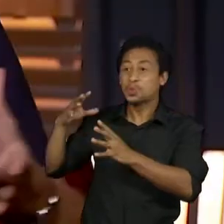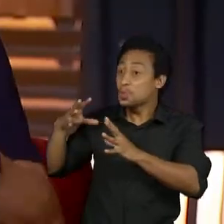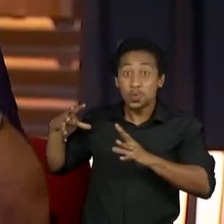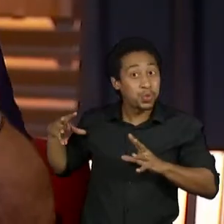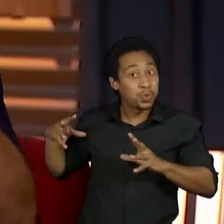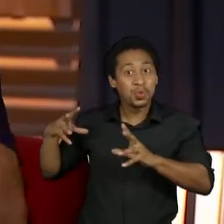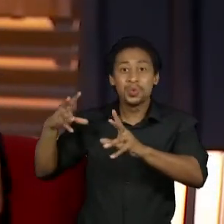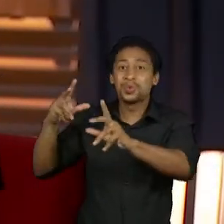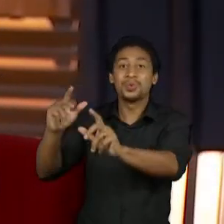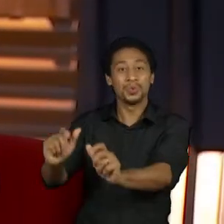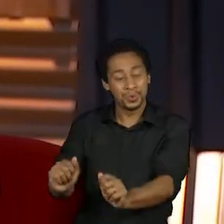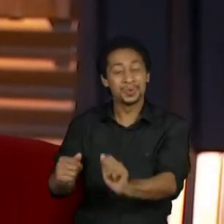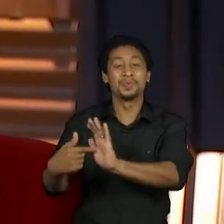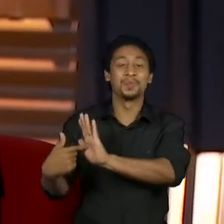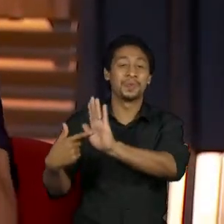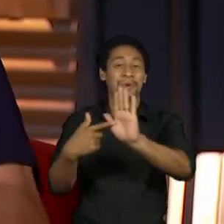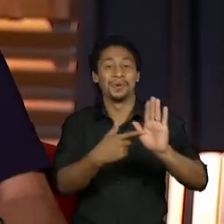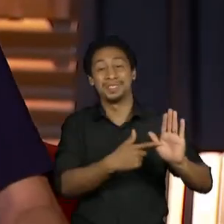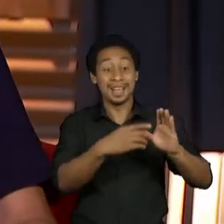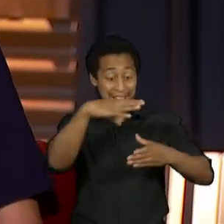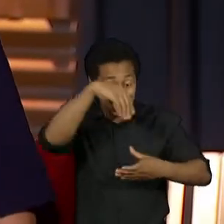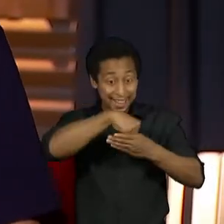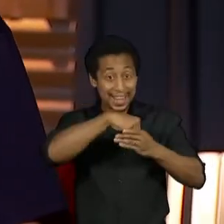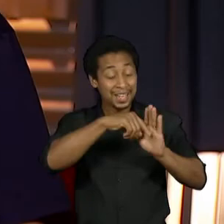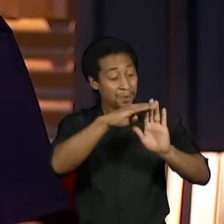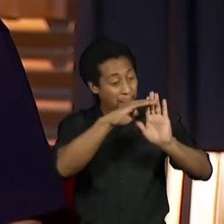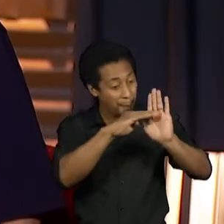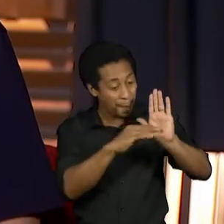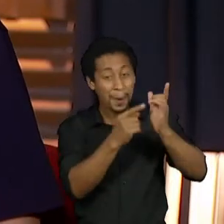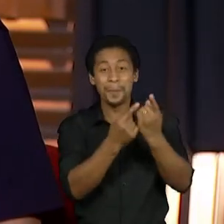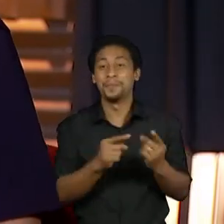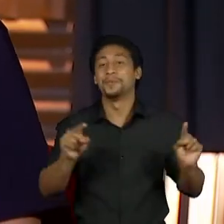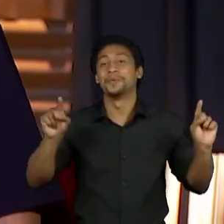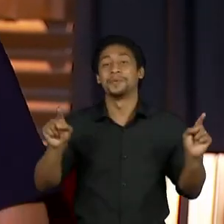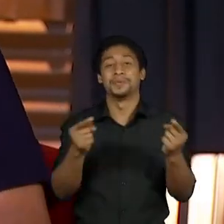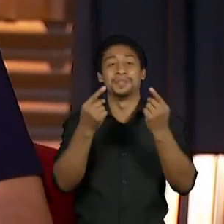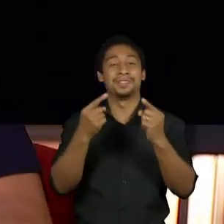toda a história está contida na canção. Isso é bem Guimarães Rosa.